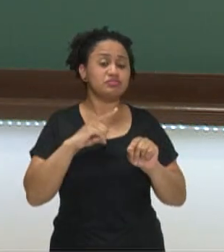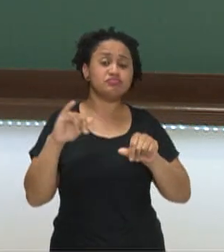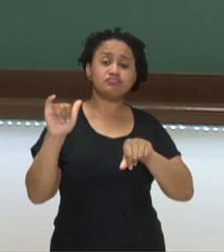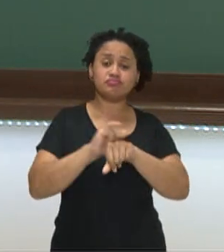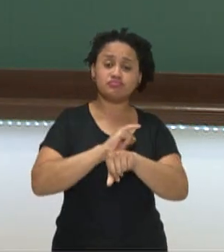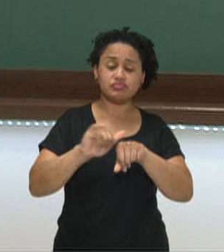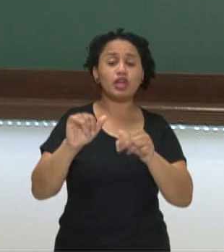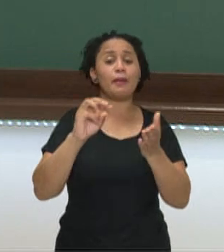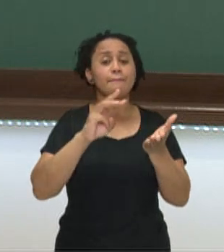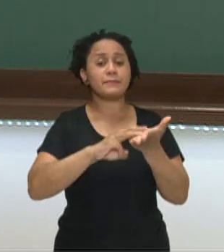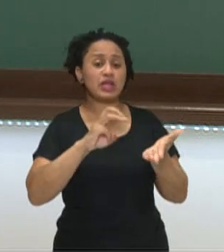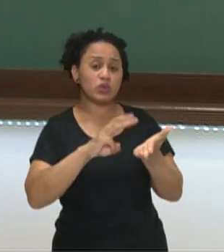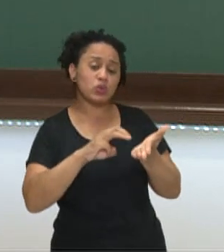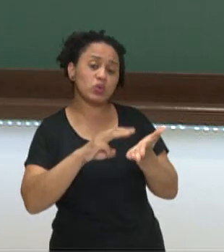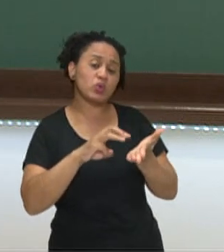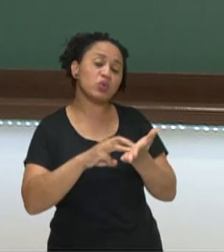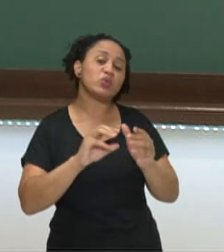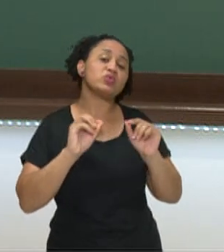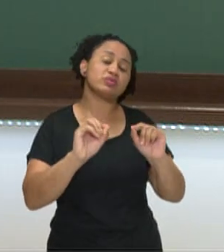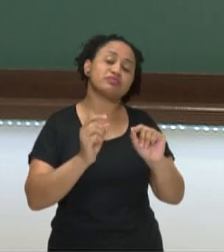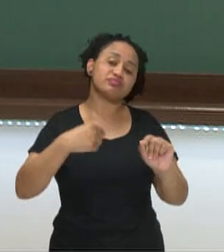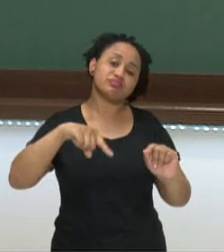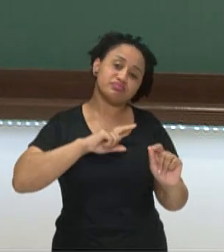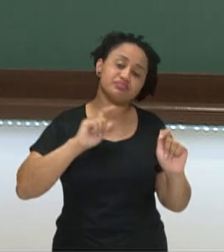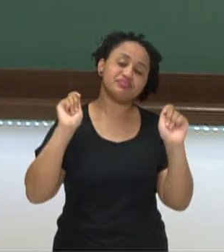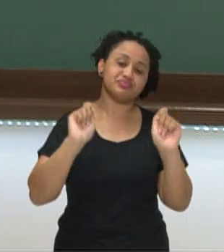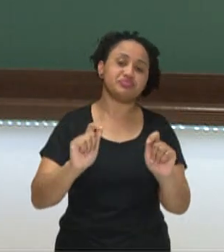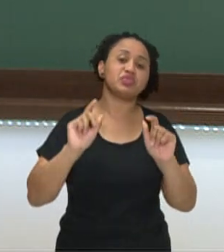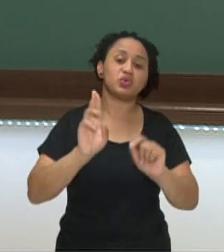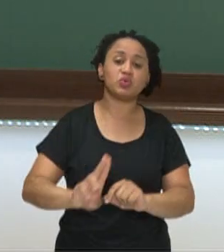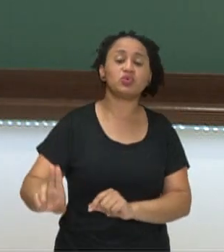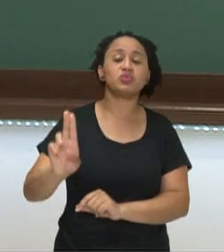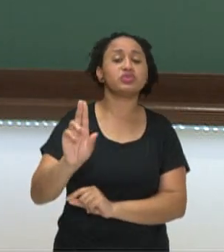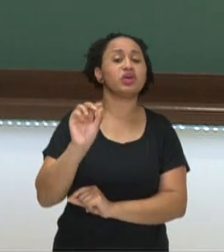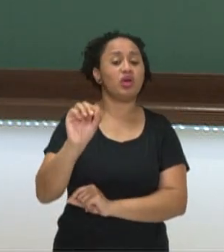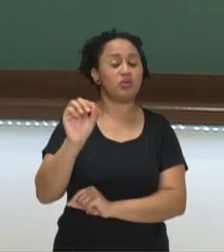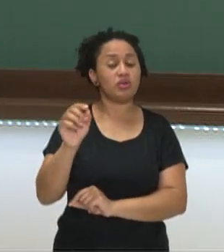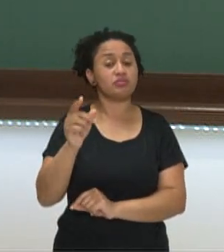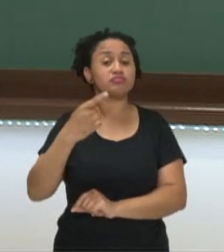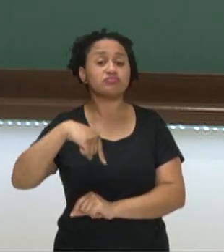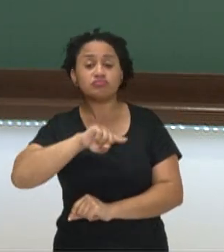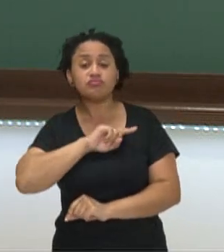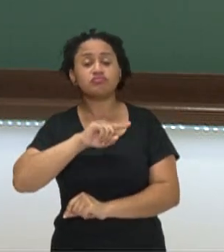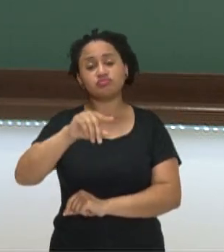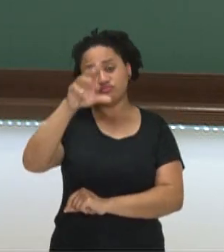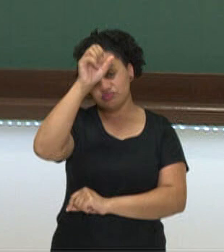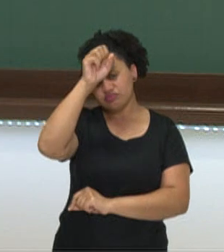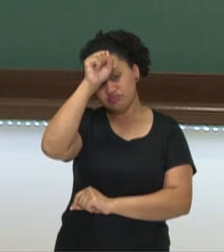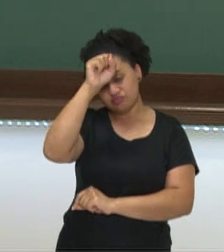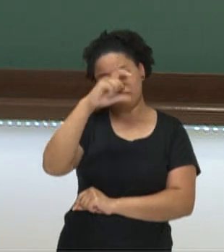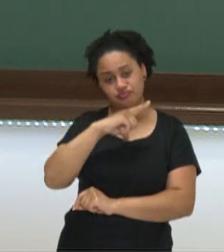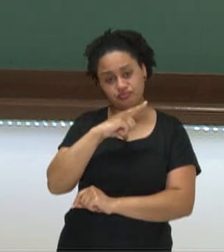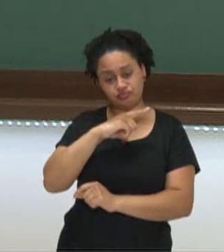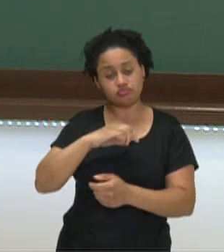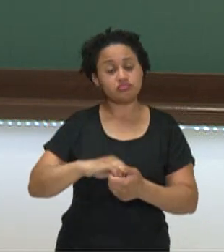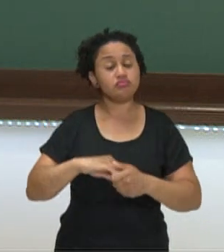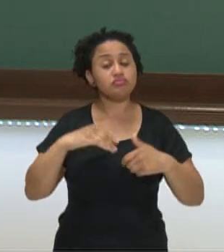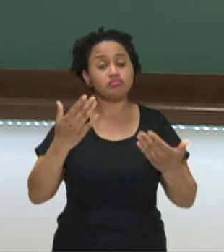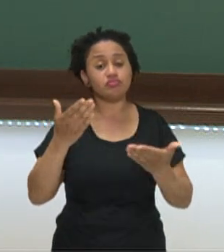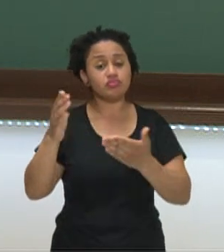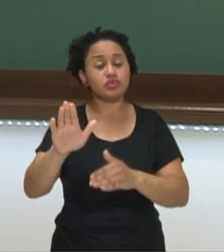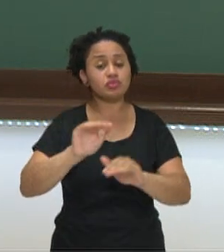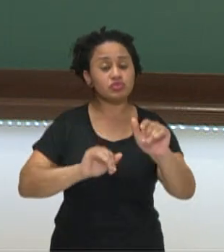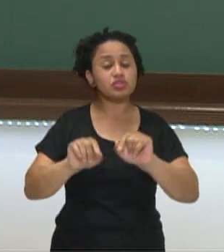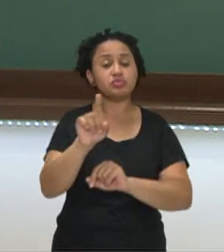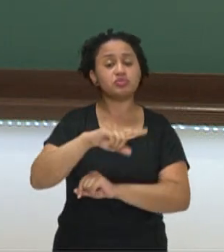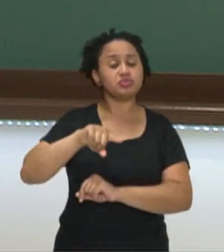são metodologias que nós podemos aí utilizar para a nossa aprendizagem. E aí eu convido você para